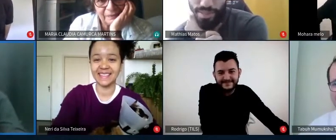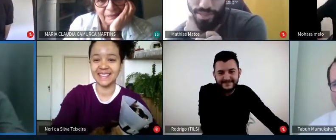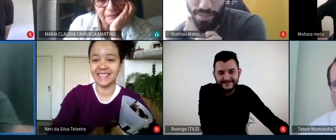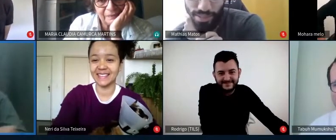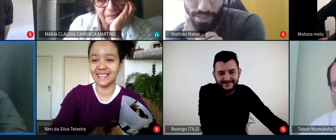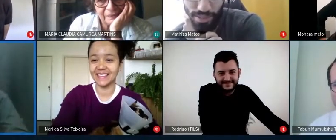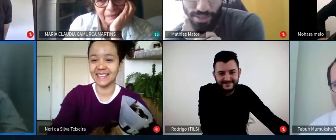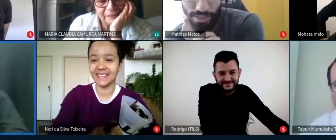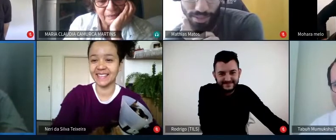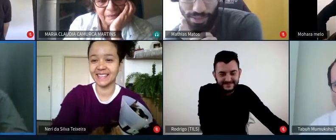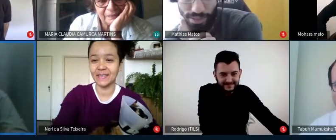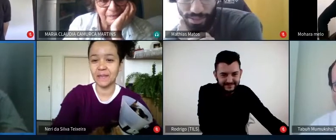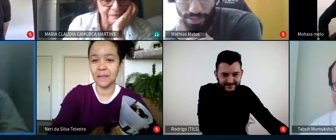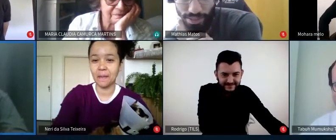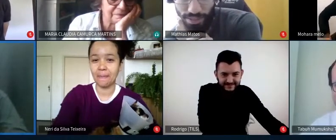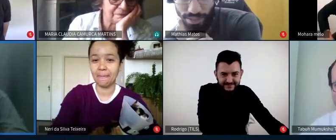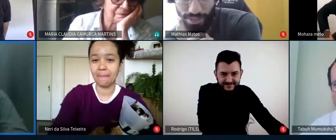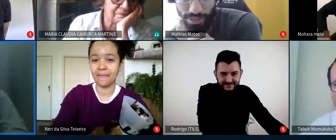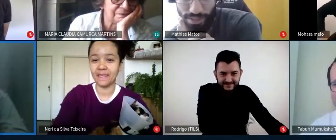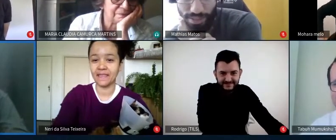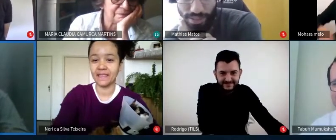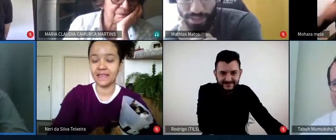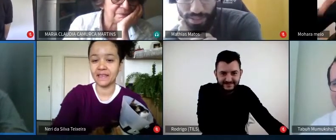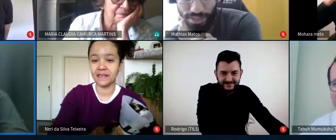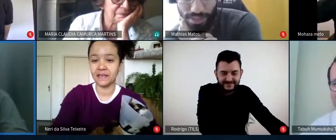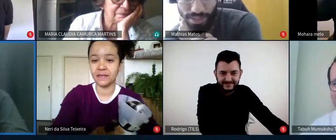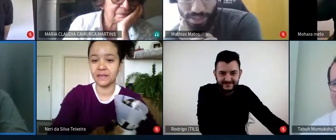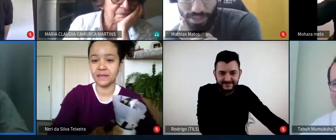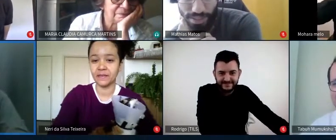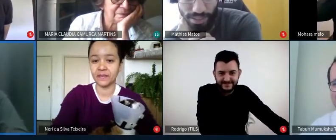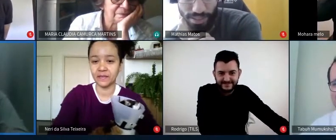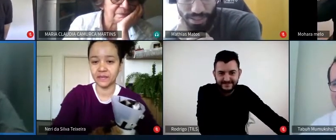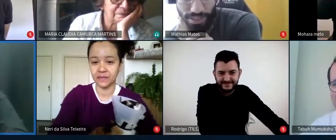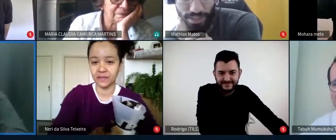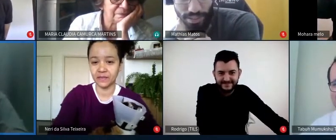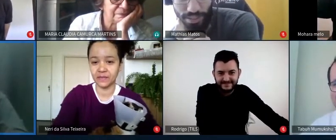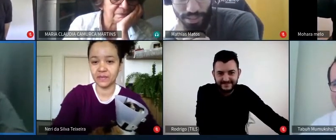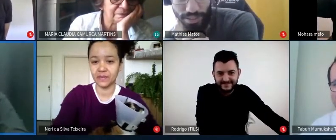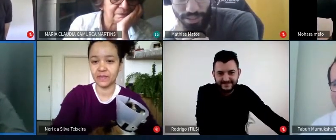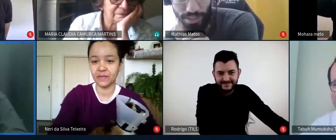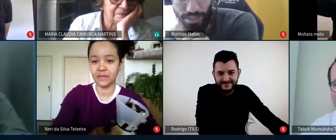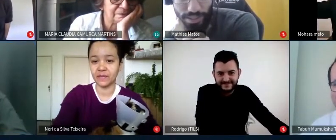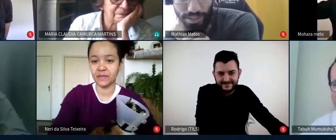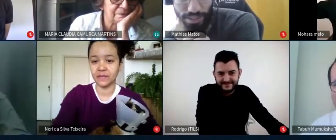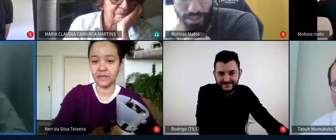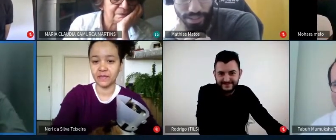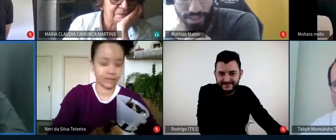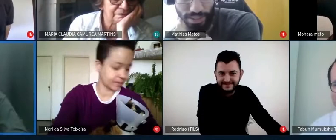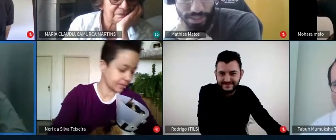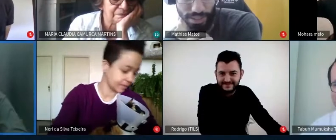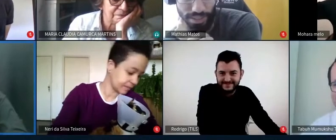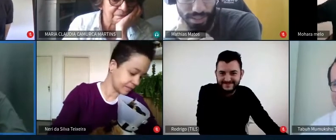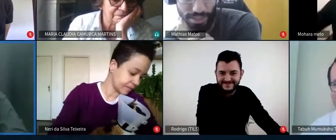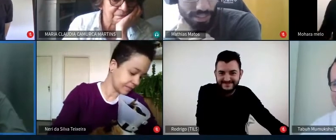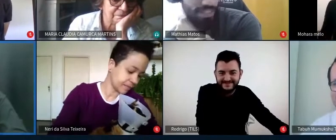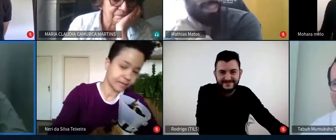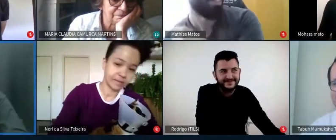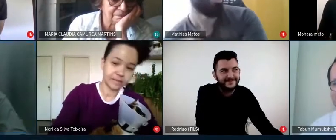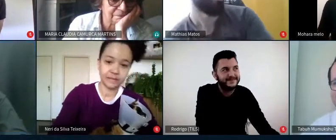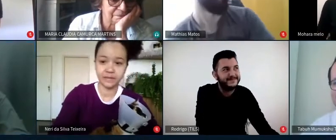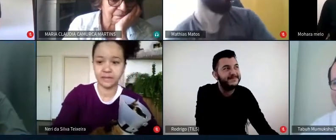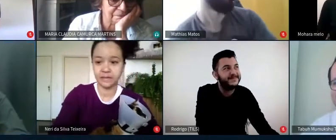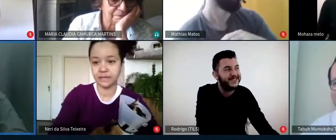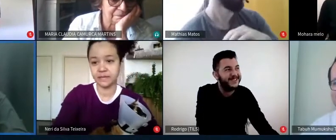quê? Aí chega a Lira um dia, senta comigo. Por que, que você não fala disso? Eu falei, é mesmo, né?